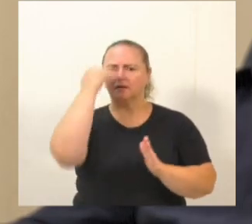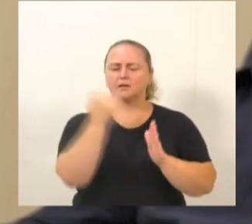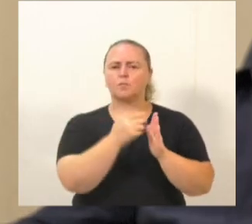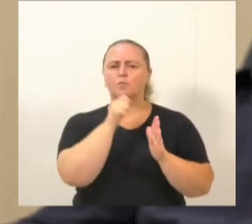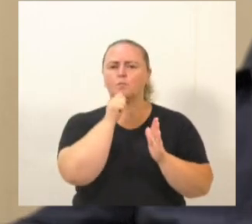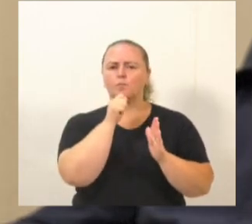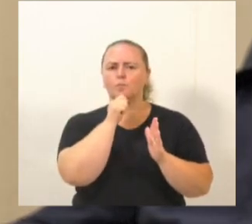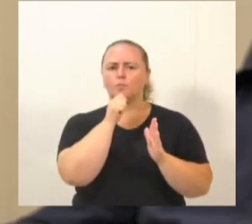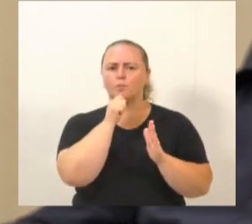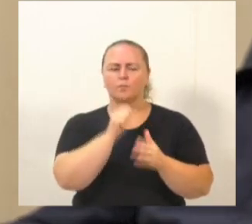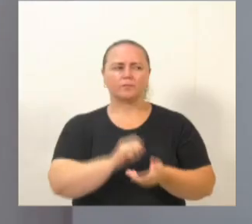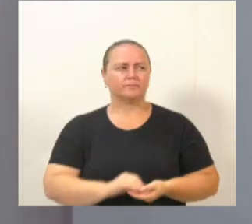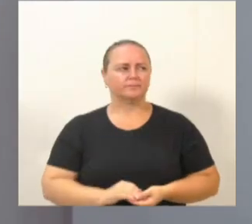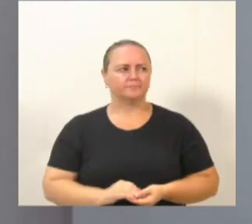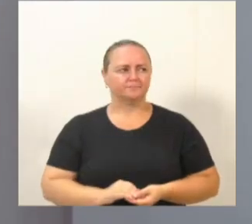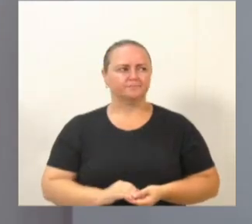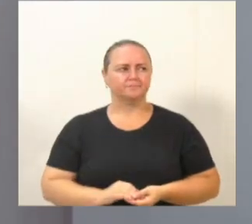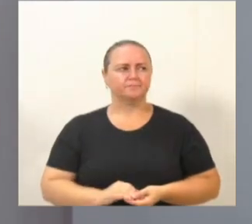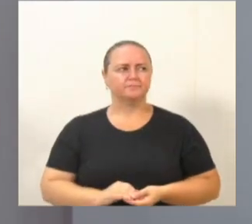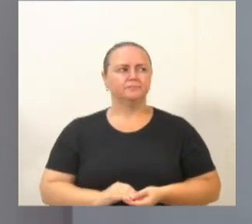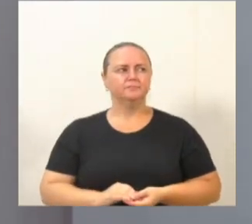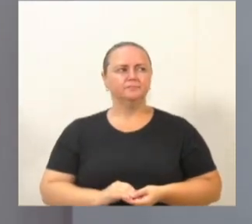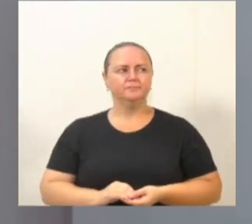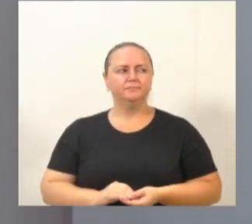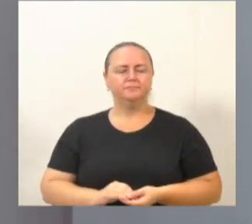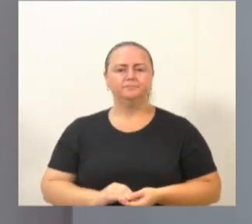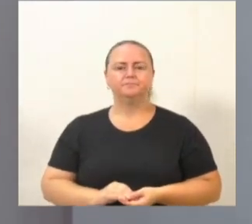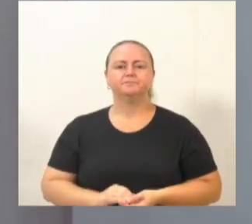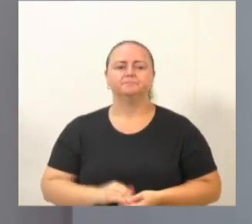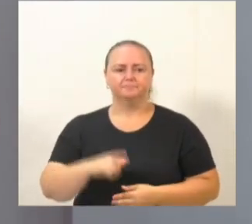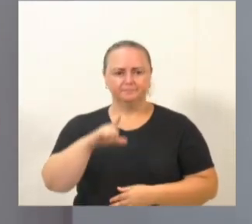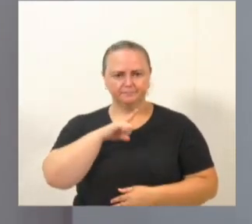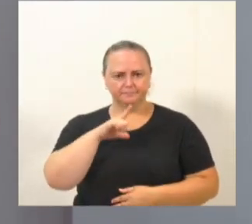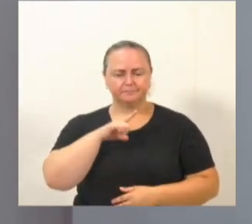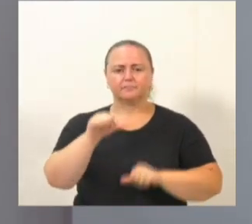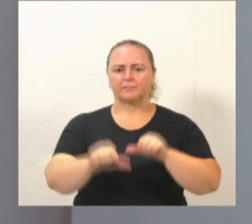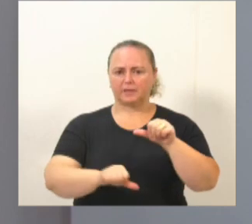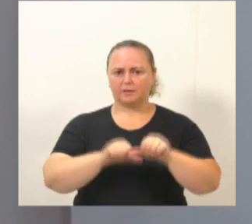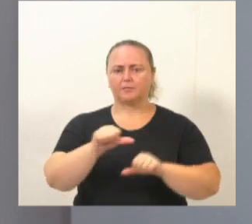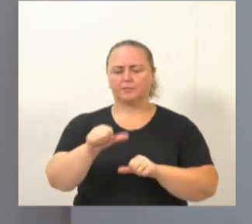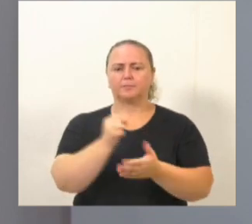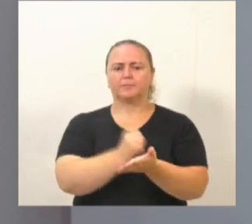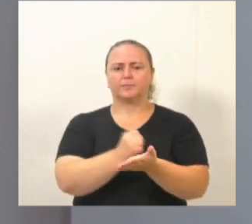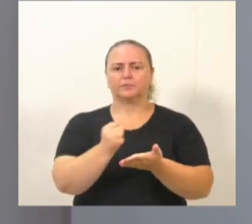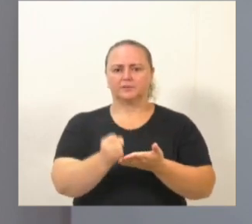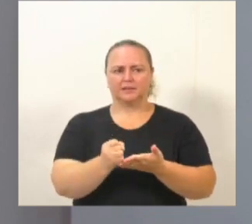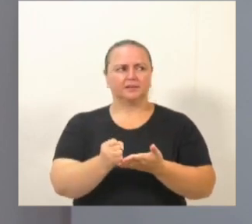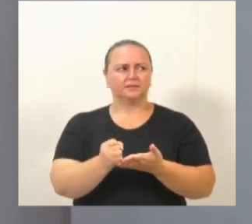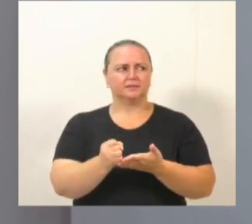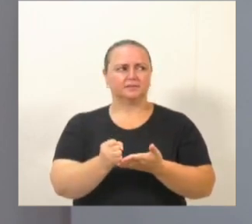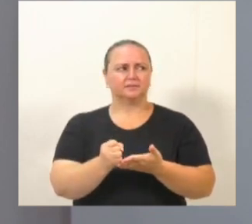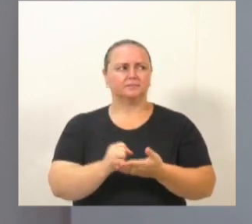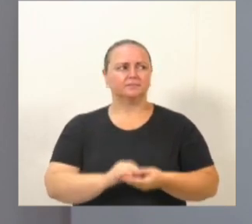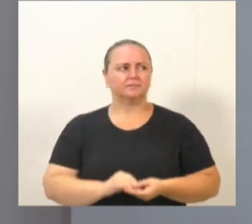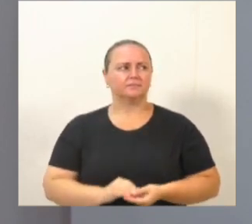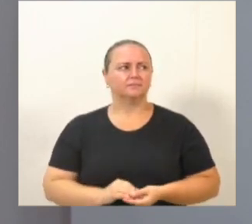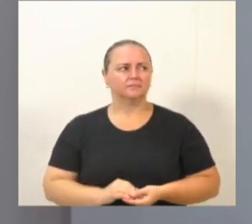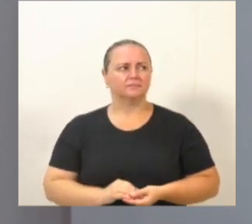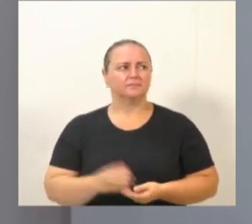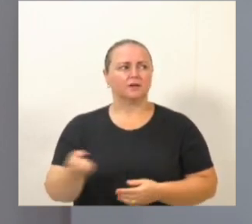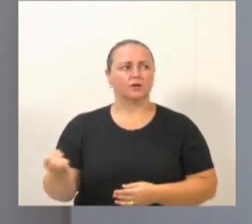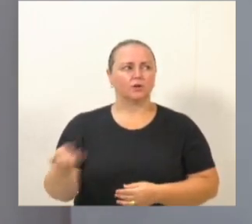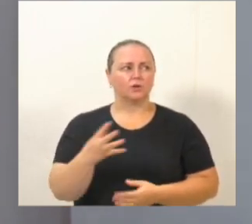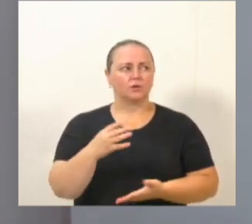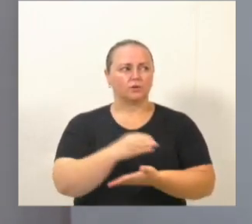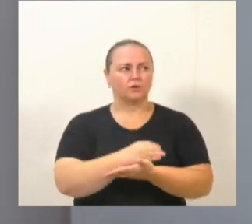Muito obrigado. Então, houve a mudança no contrato, aquilo que eu tentei colocar ali no slide é que ficou um pouco pequeno, né? O novo cronograma como